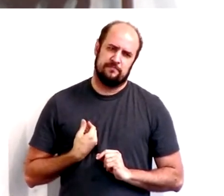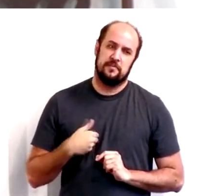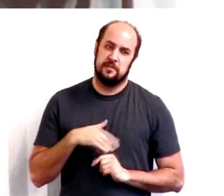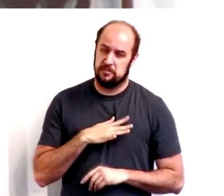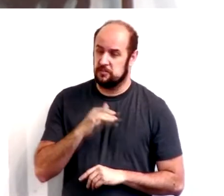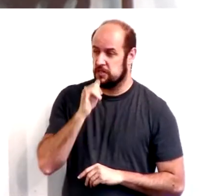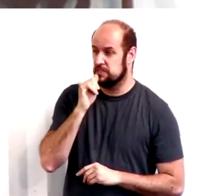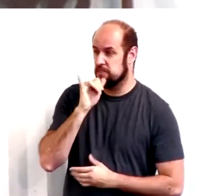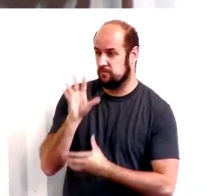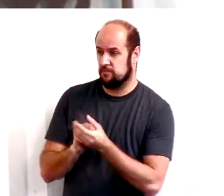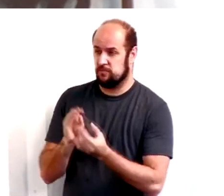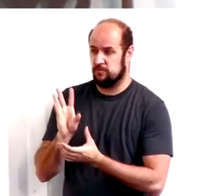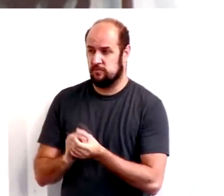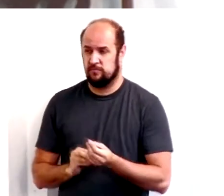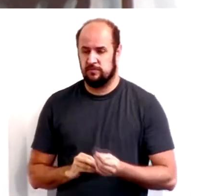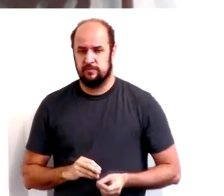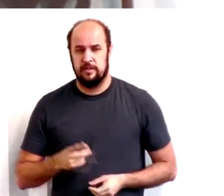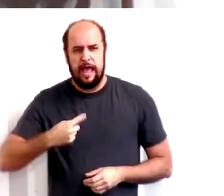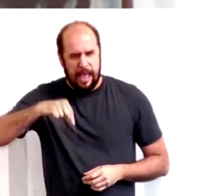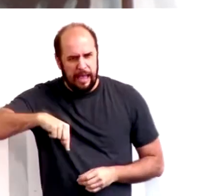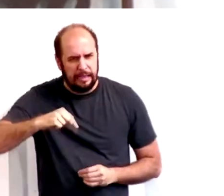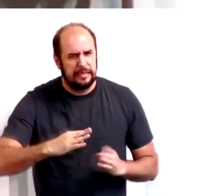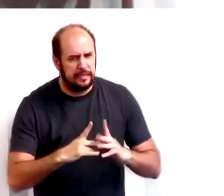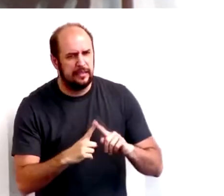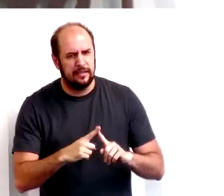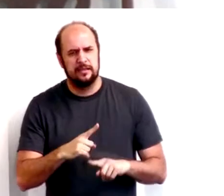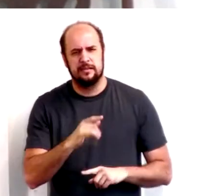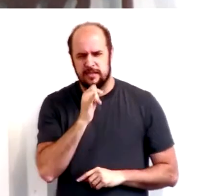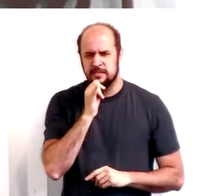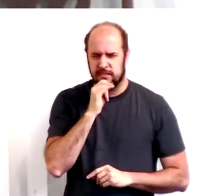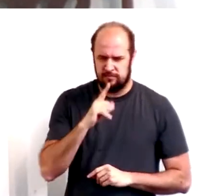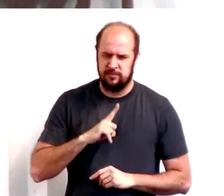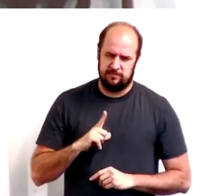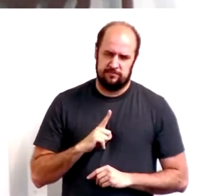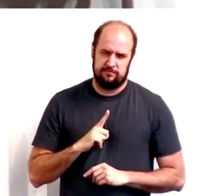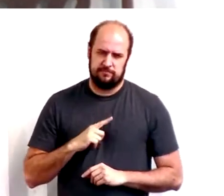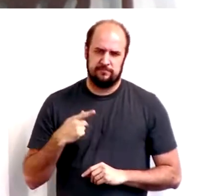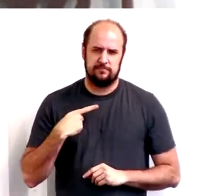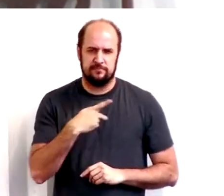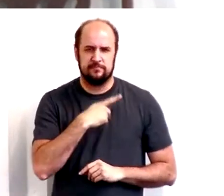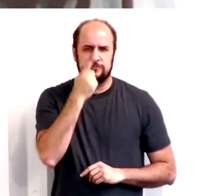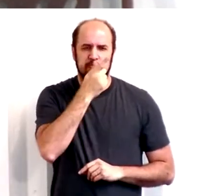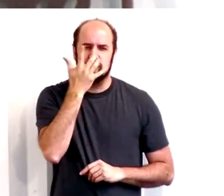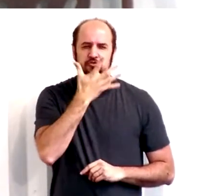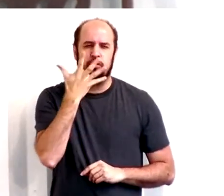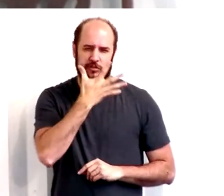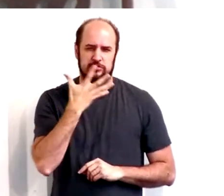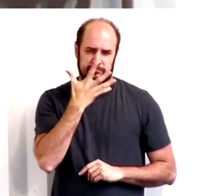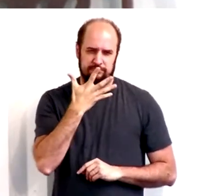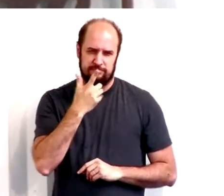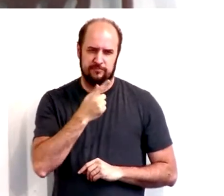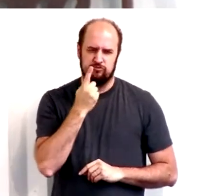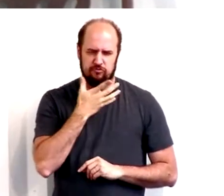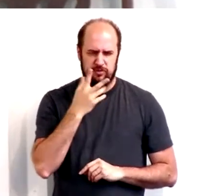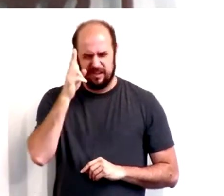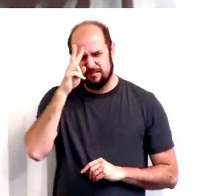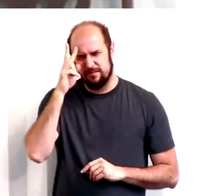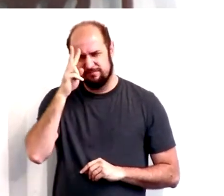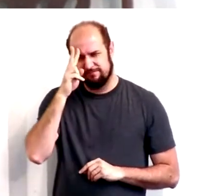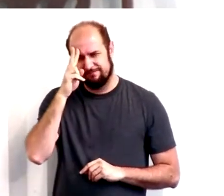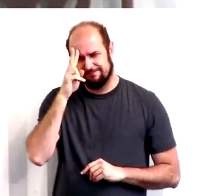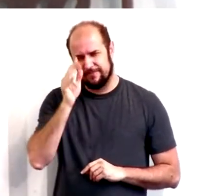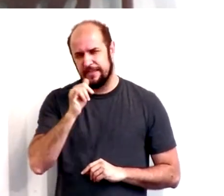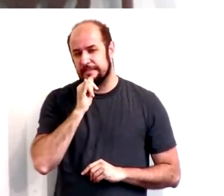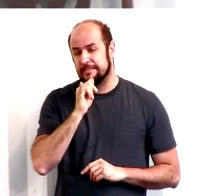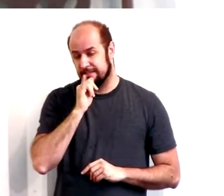legado. Nós tivemos um grande exemplo na Igreja de Cristo, que foi o reverendo Jorge Alberto Carneiros. Nós temos que